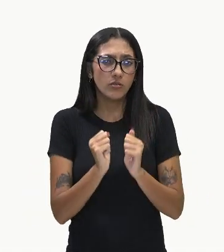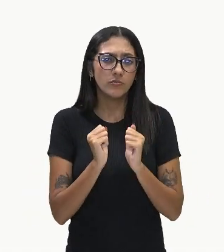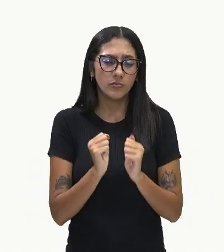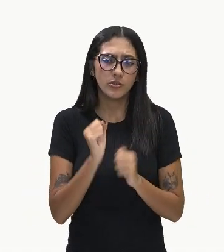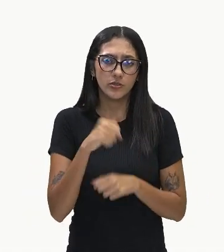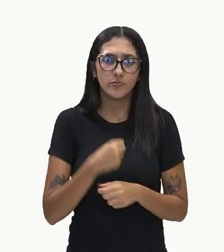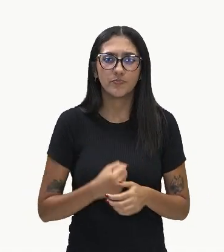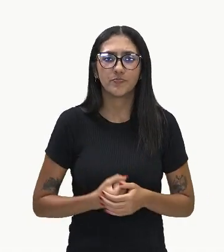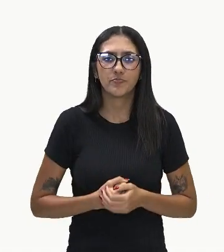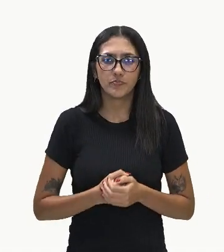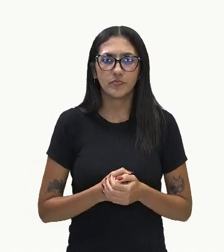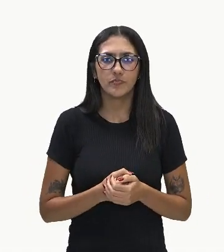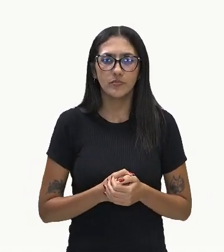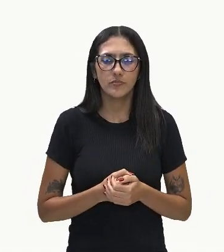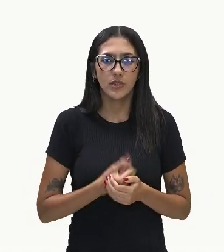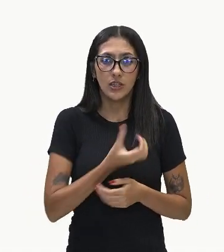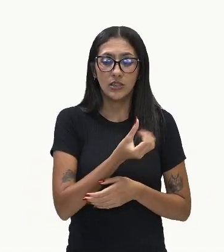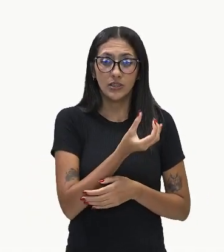3%